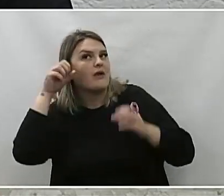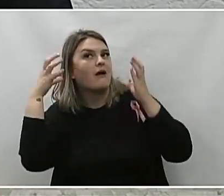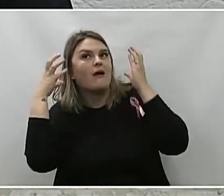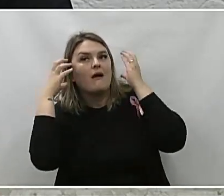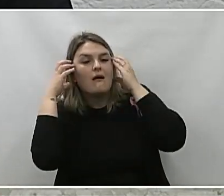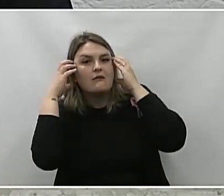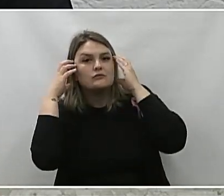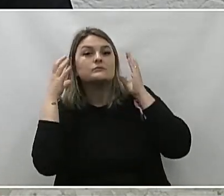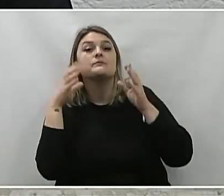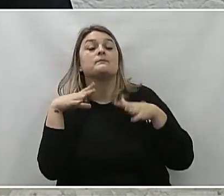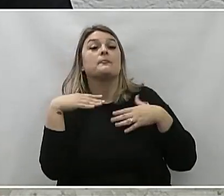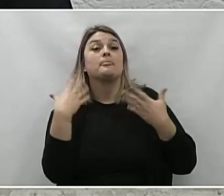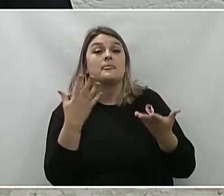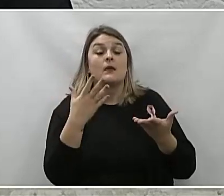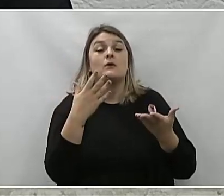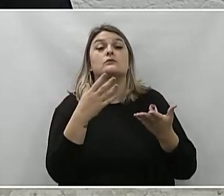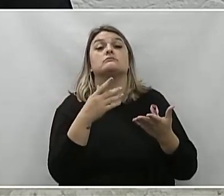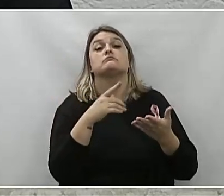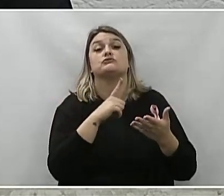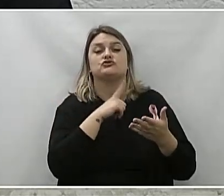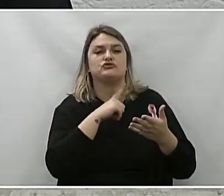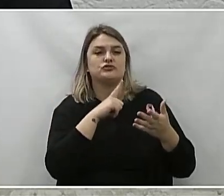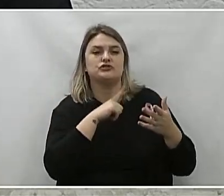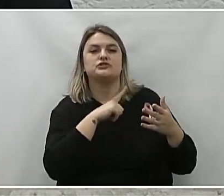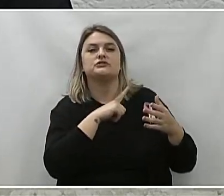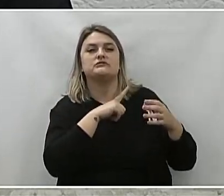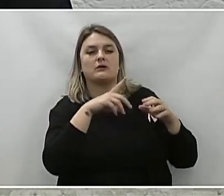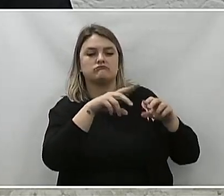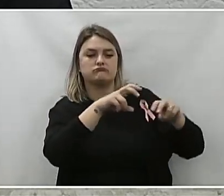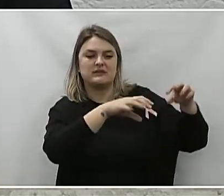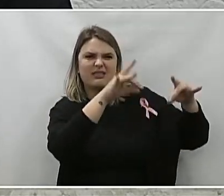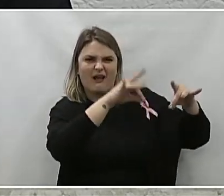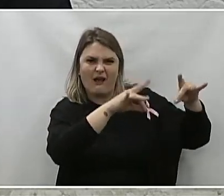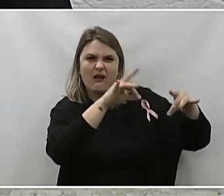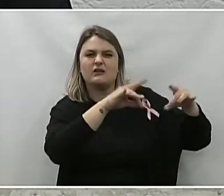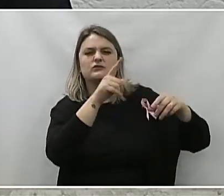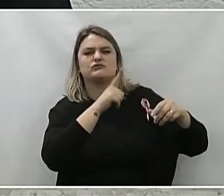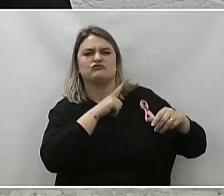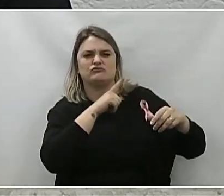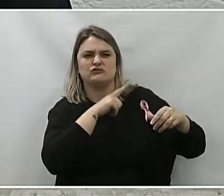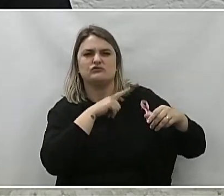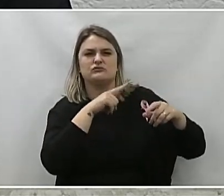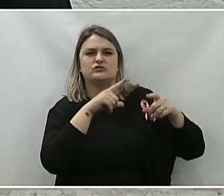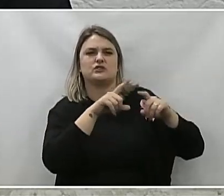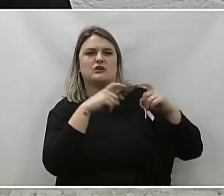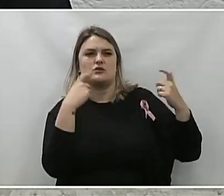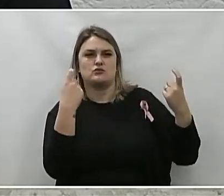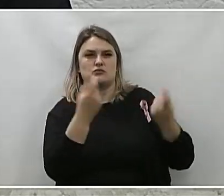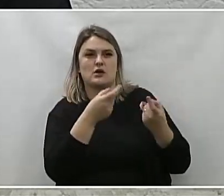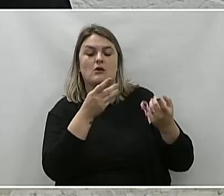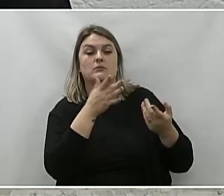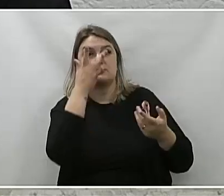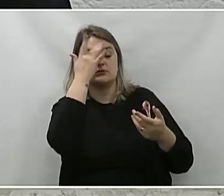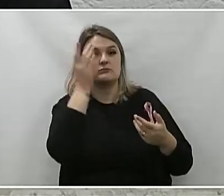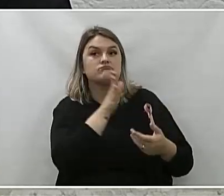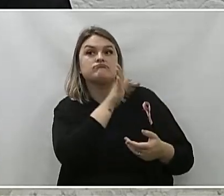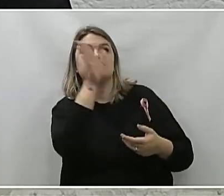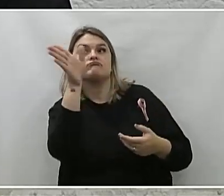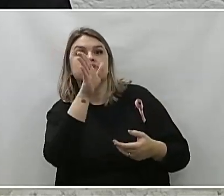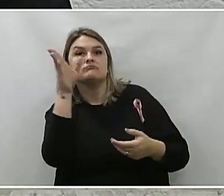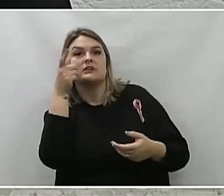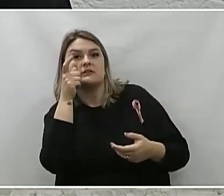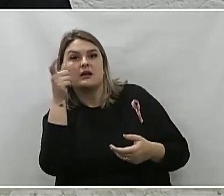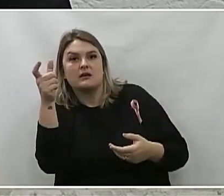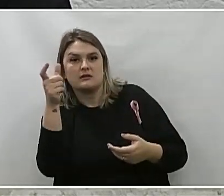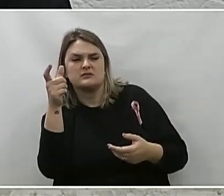e compareciam assiduamente no endereço que hoje fica ao lado da Rádio Difusora Colmeia onde